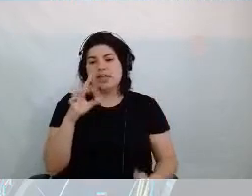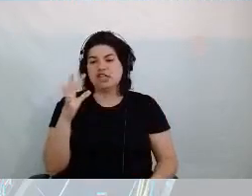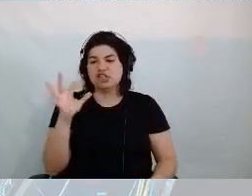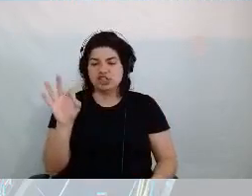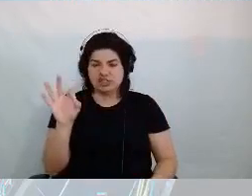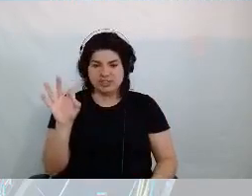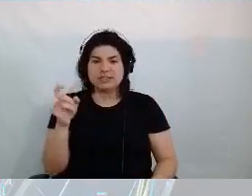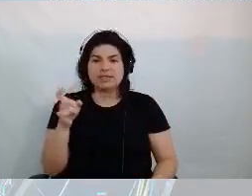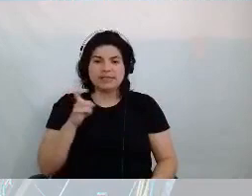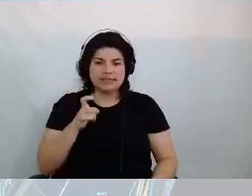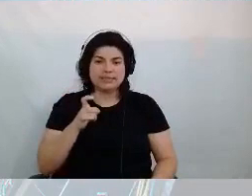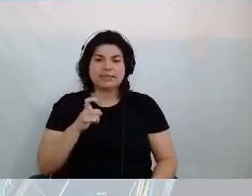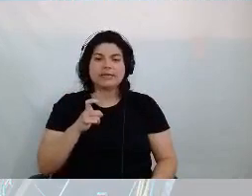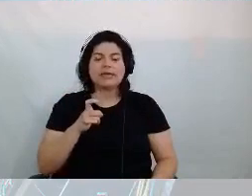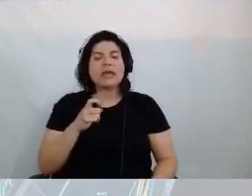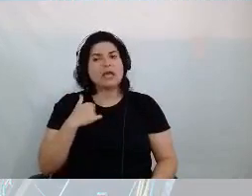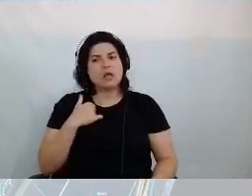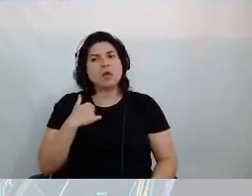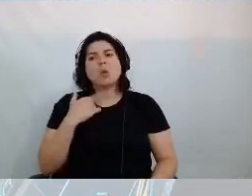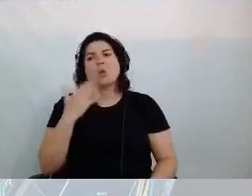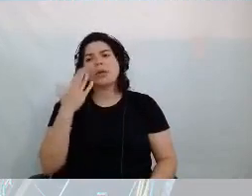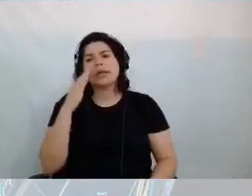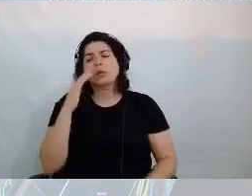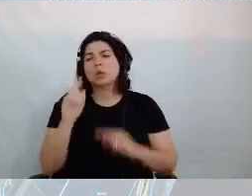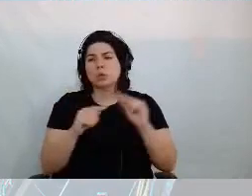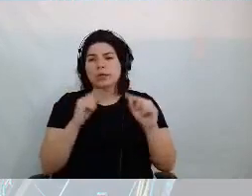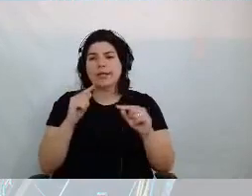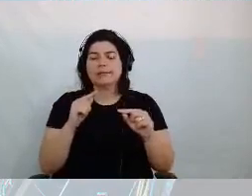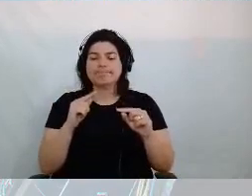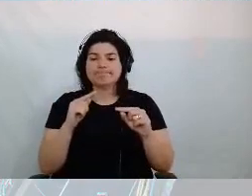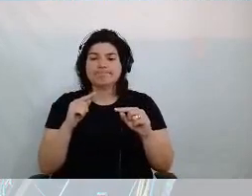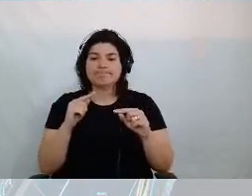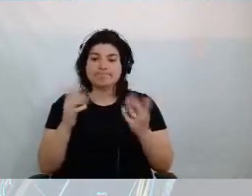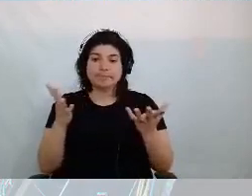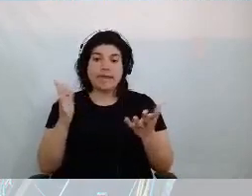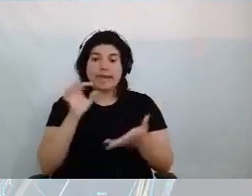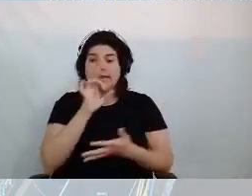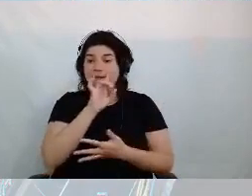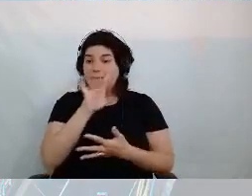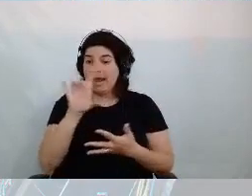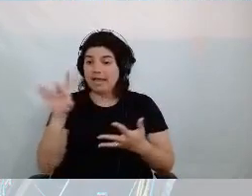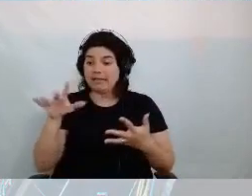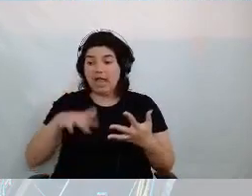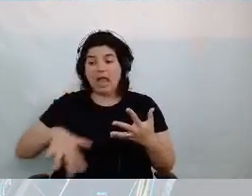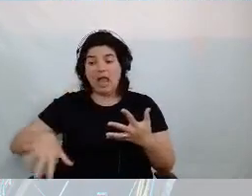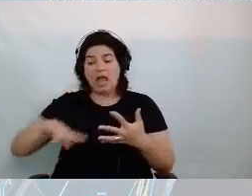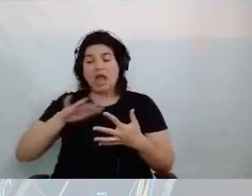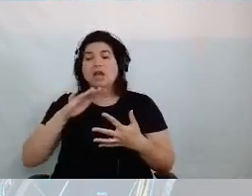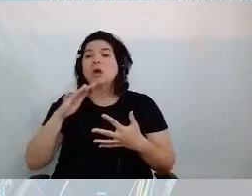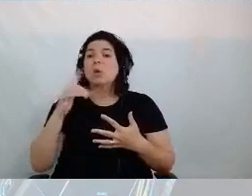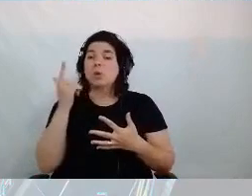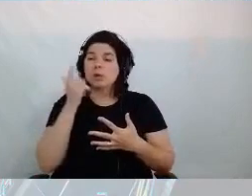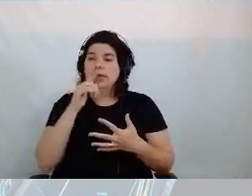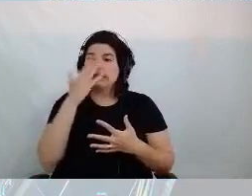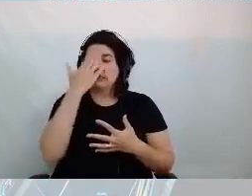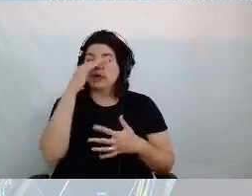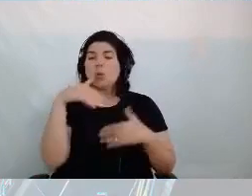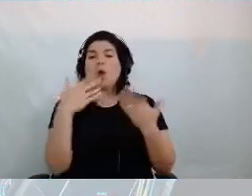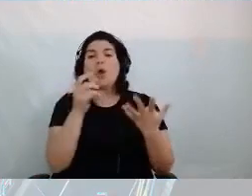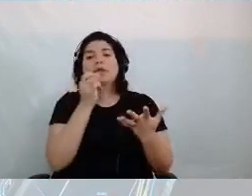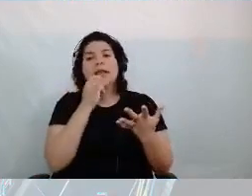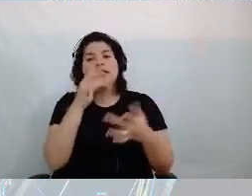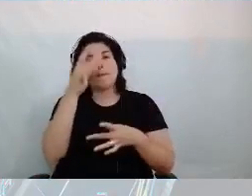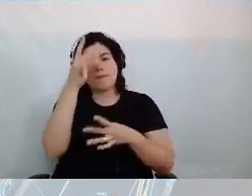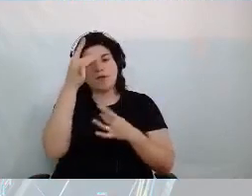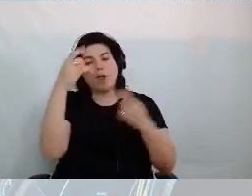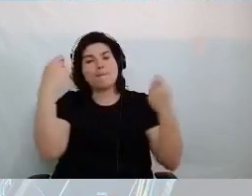aí eu enxergo como, de acordo com cada contexto, a gente identifica qual é o tipo de teste de performance que